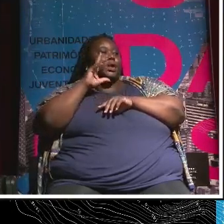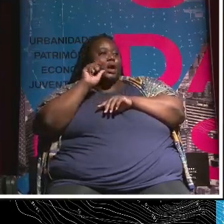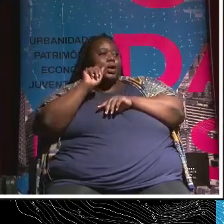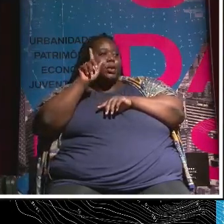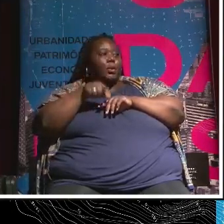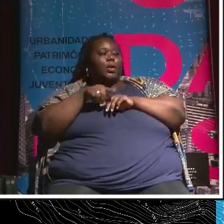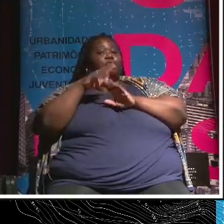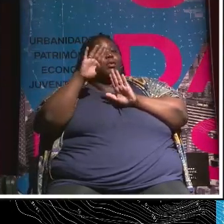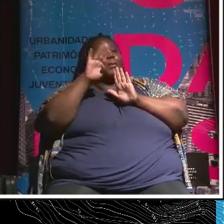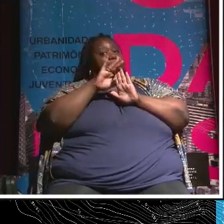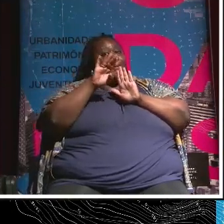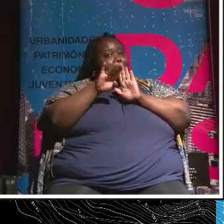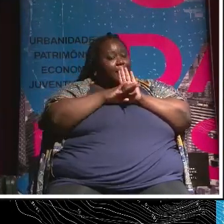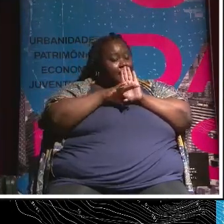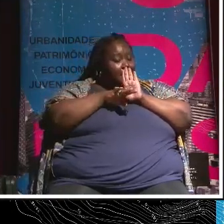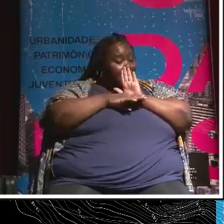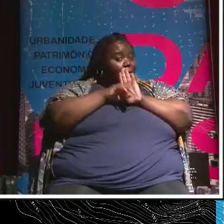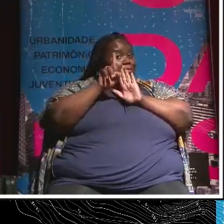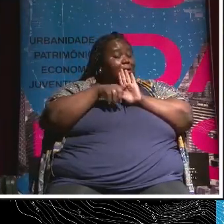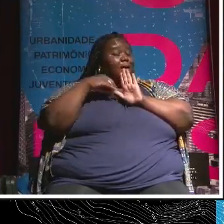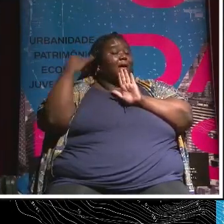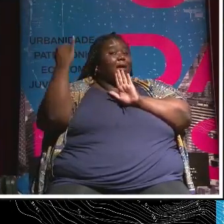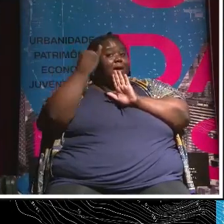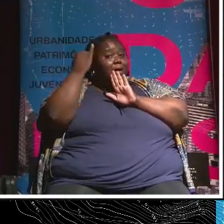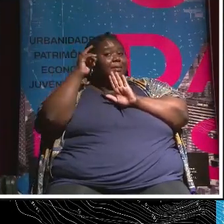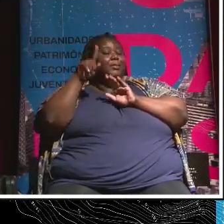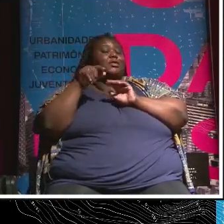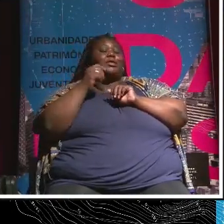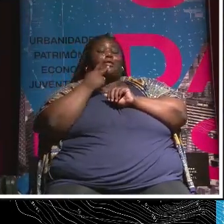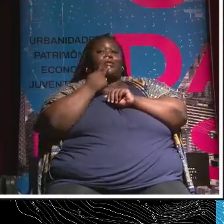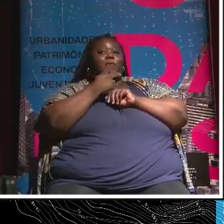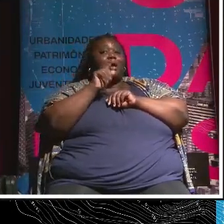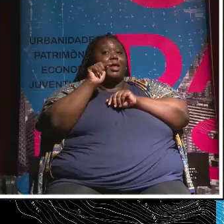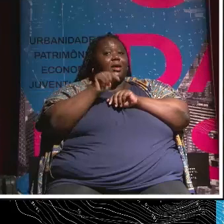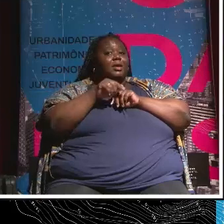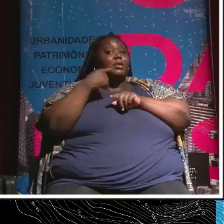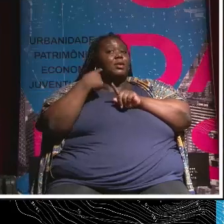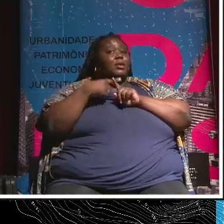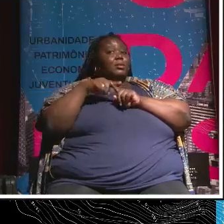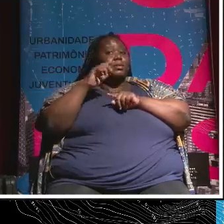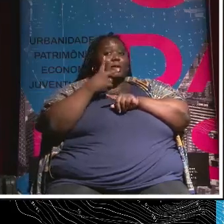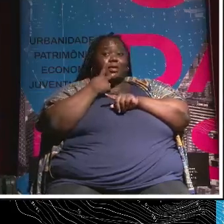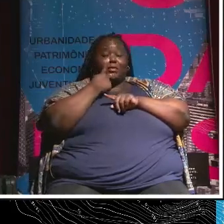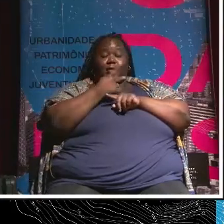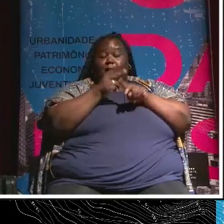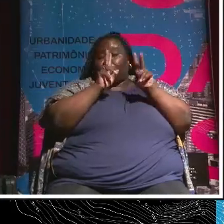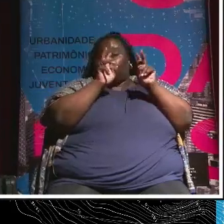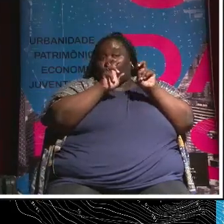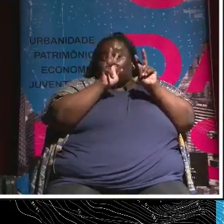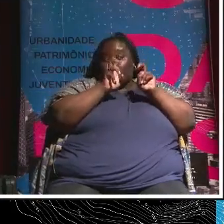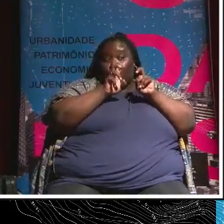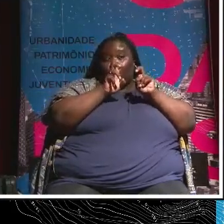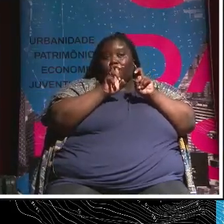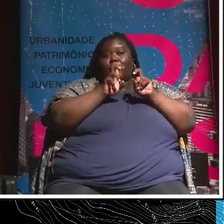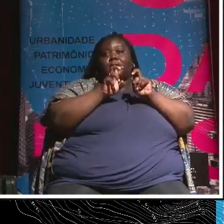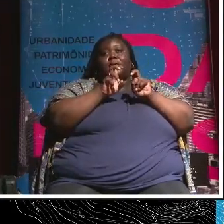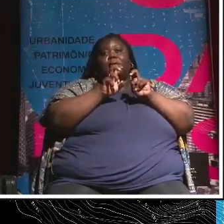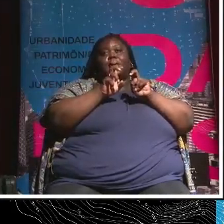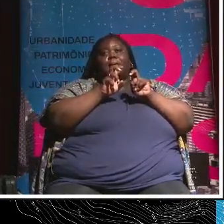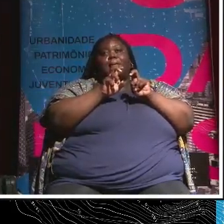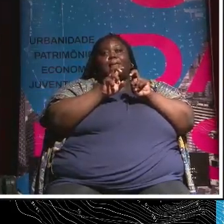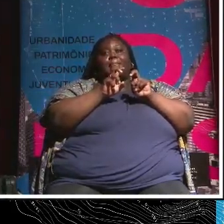uma pauta que é importante ser colocada aqui, porque falamos sobre cemitérios